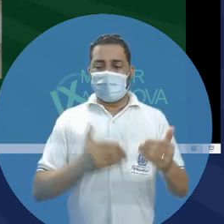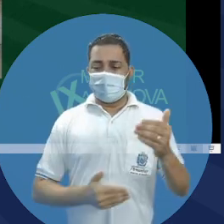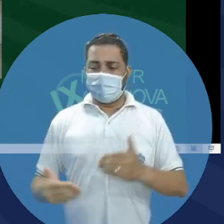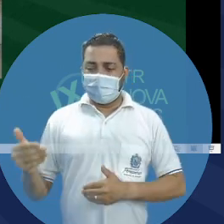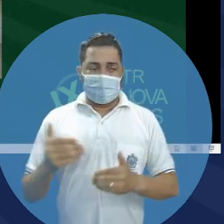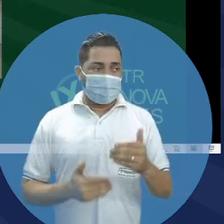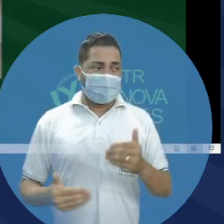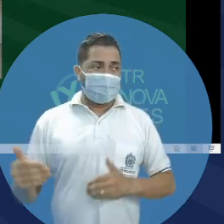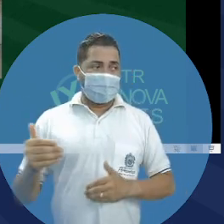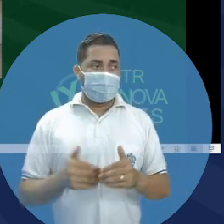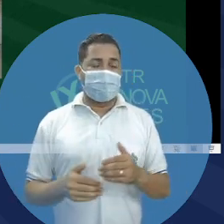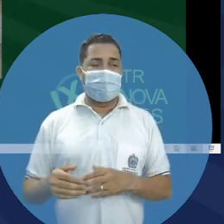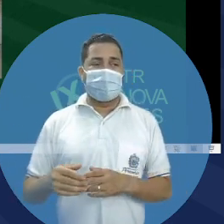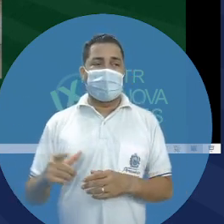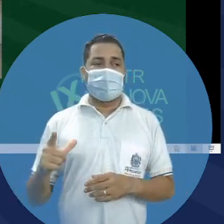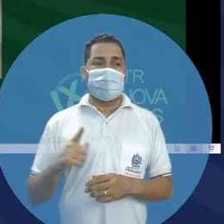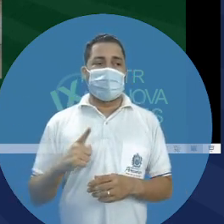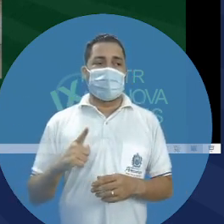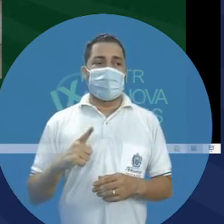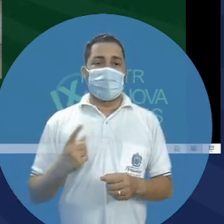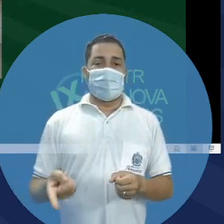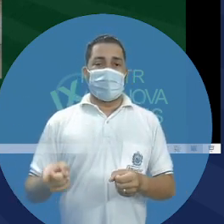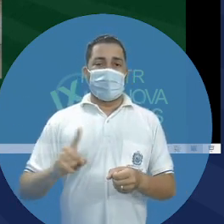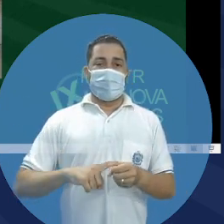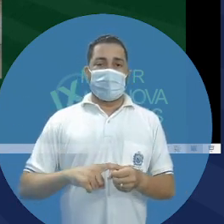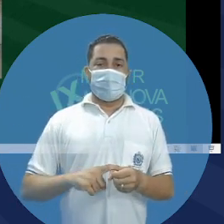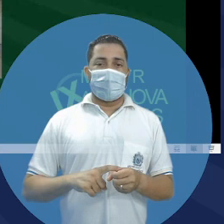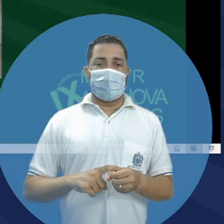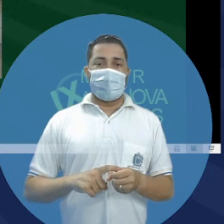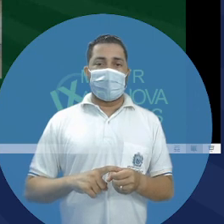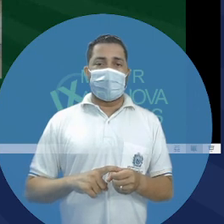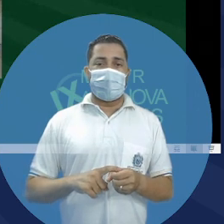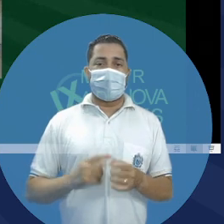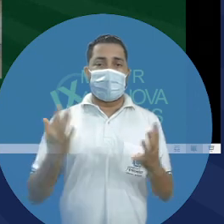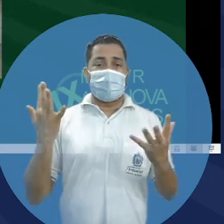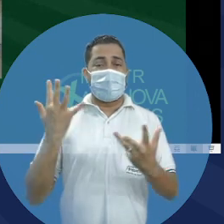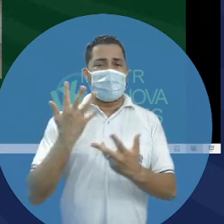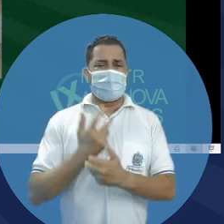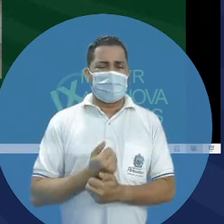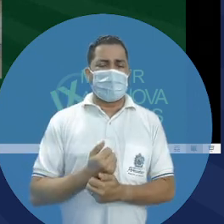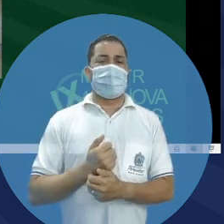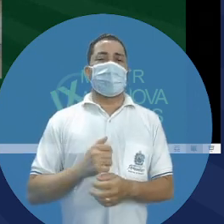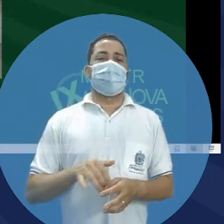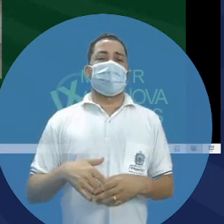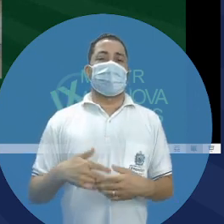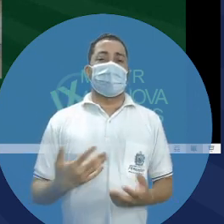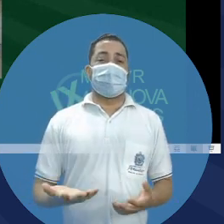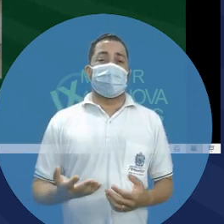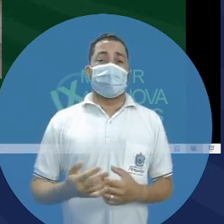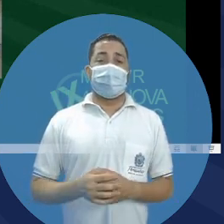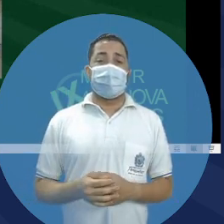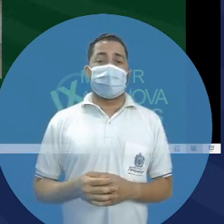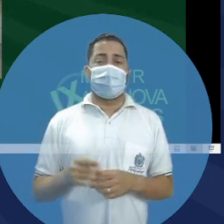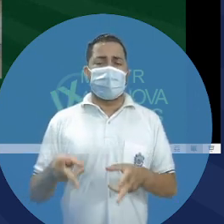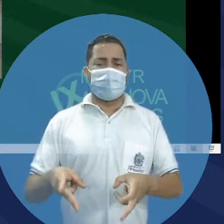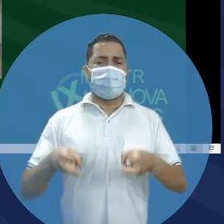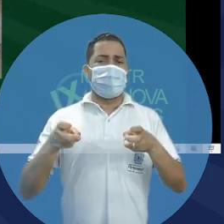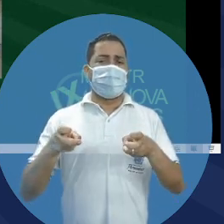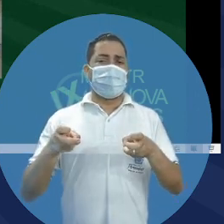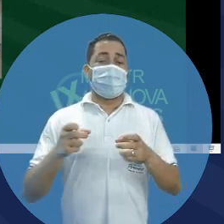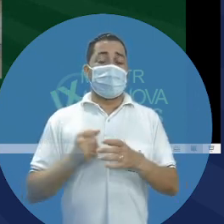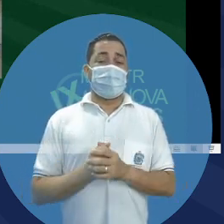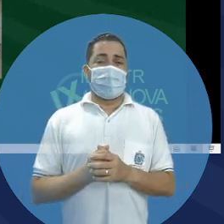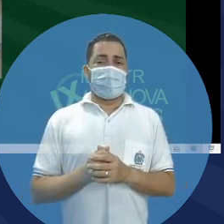um retorno maravilhoso. E uma observação que a gente